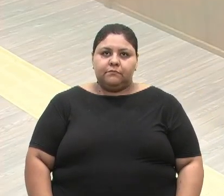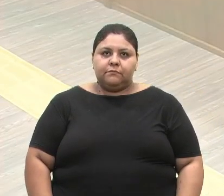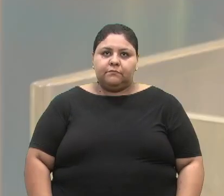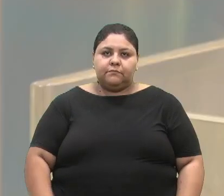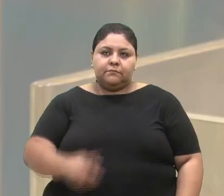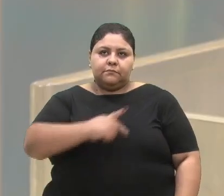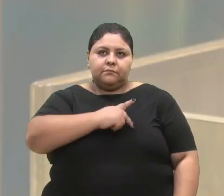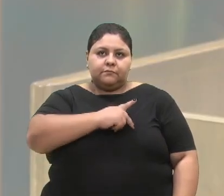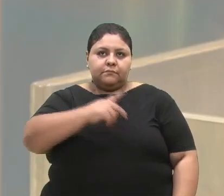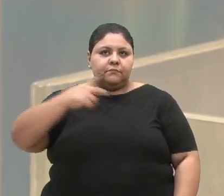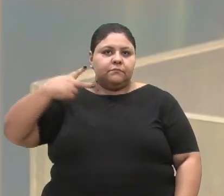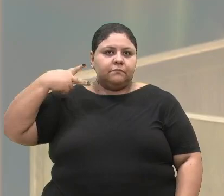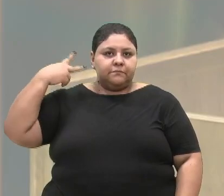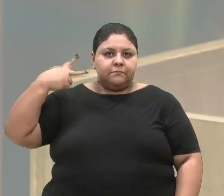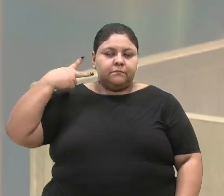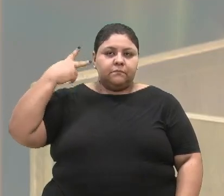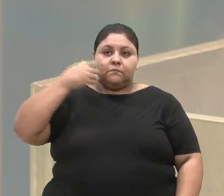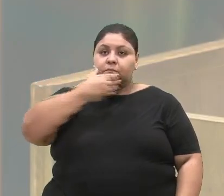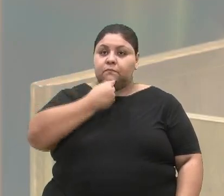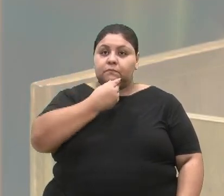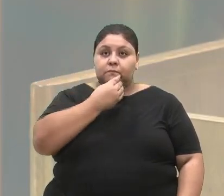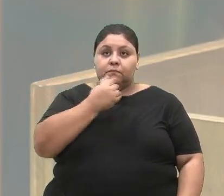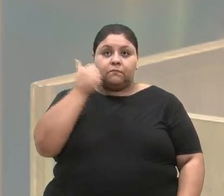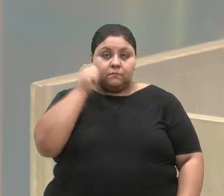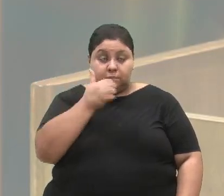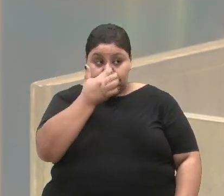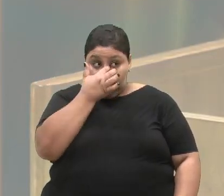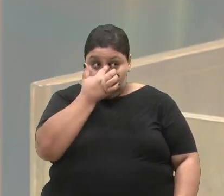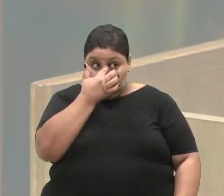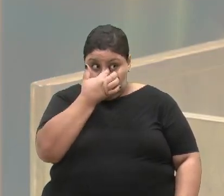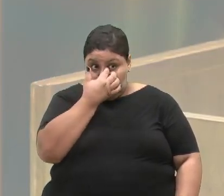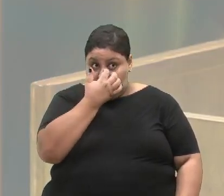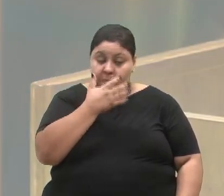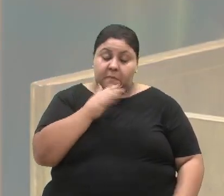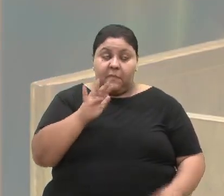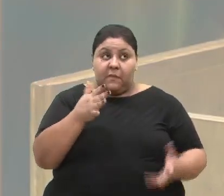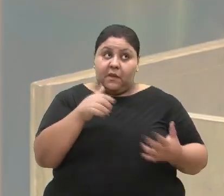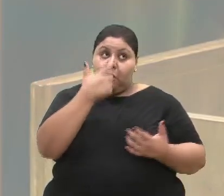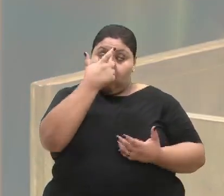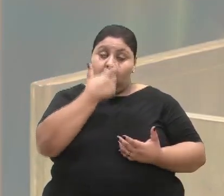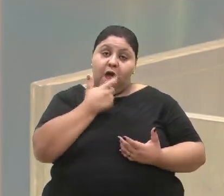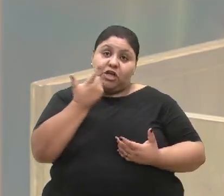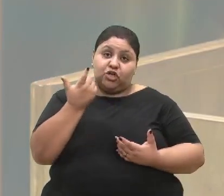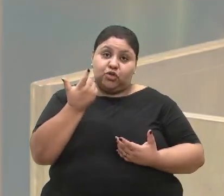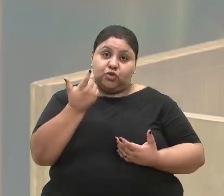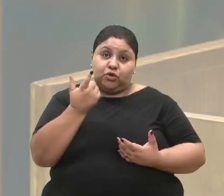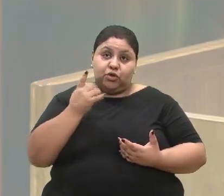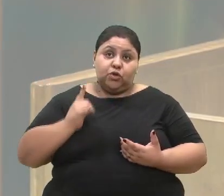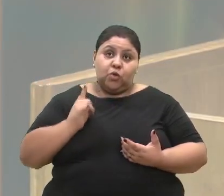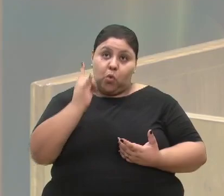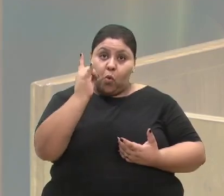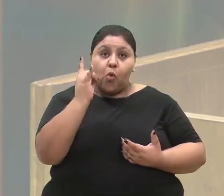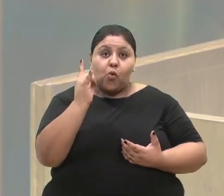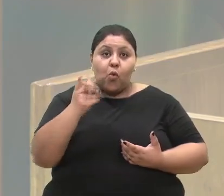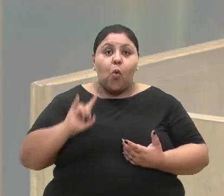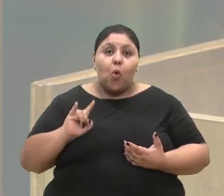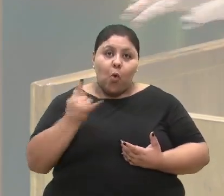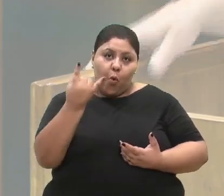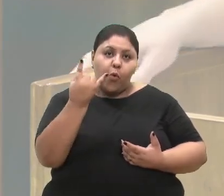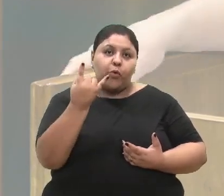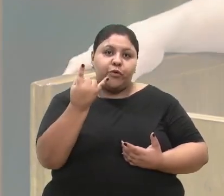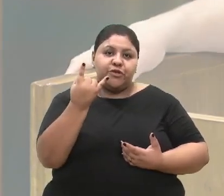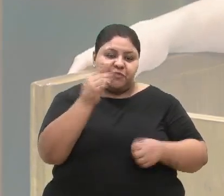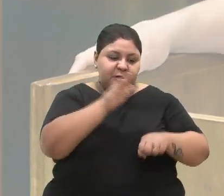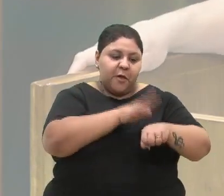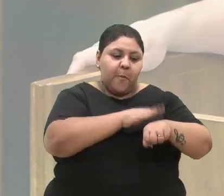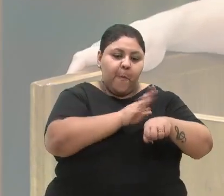Senhor presidente, senhoras e senhores vereadores, nesse que talvez seja o último espaço, nesse